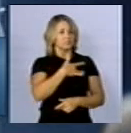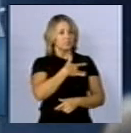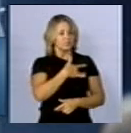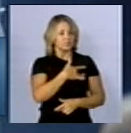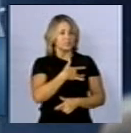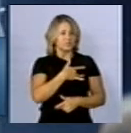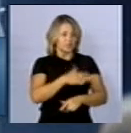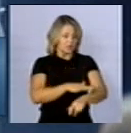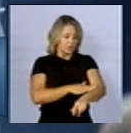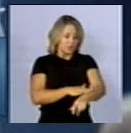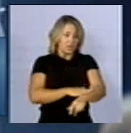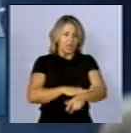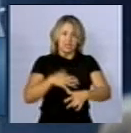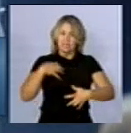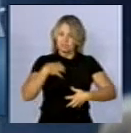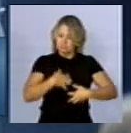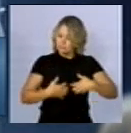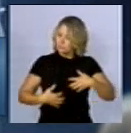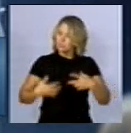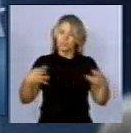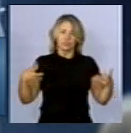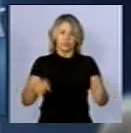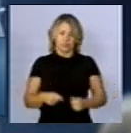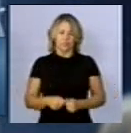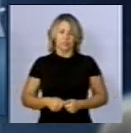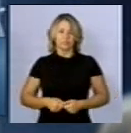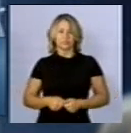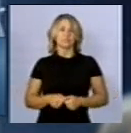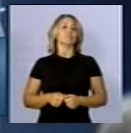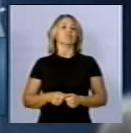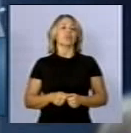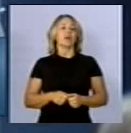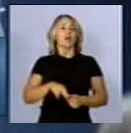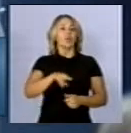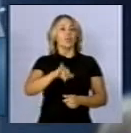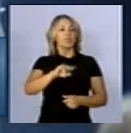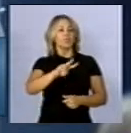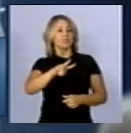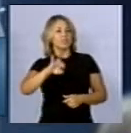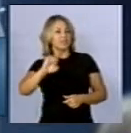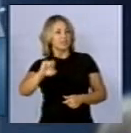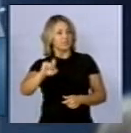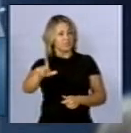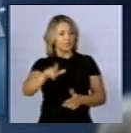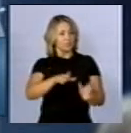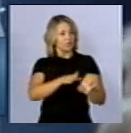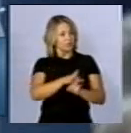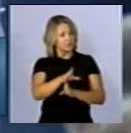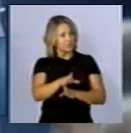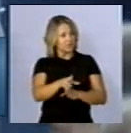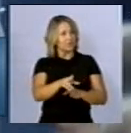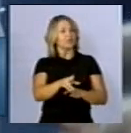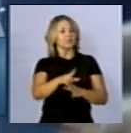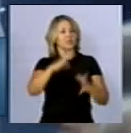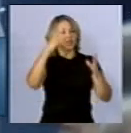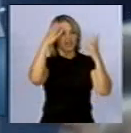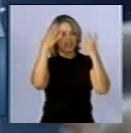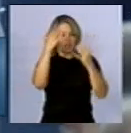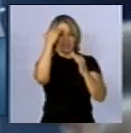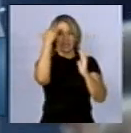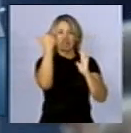em geral do organismo os níveis recomendados pela equipe e adotada pela lei federal